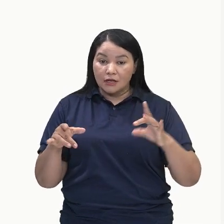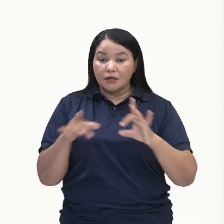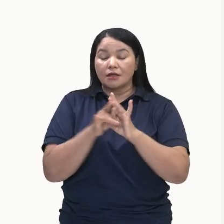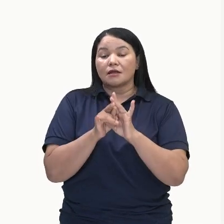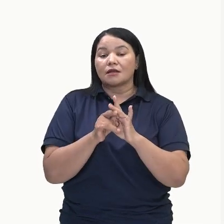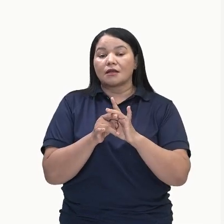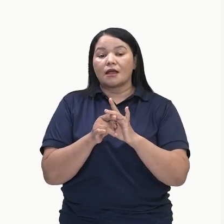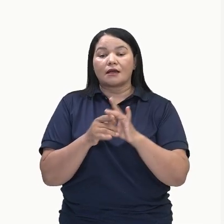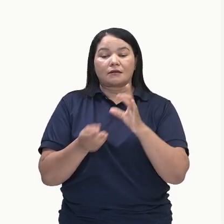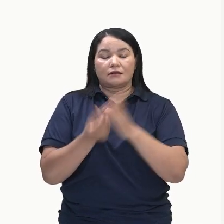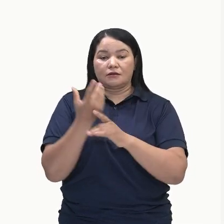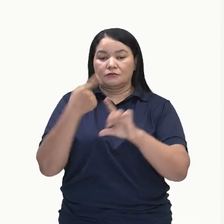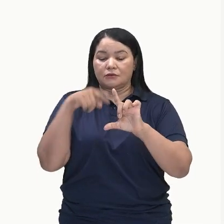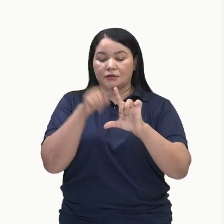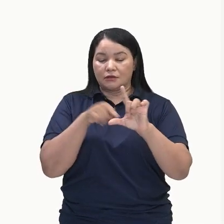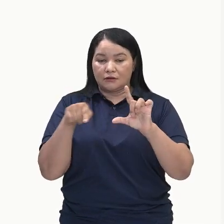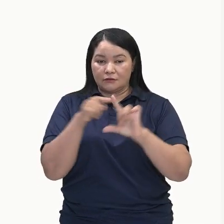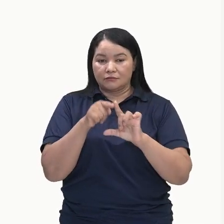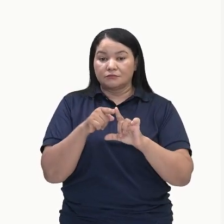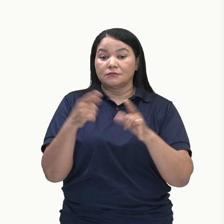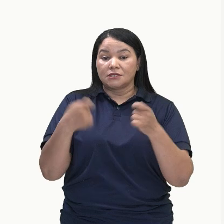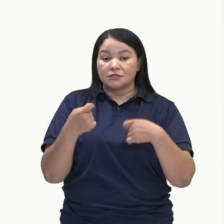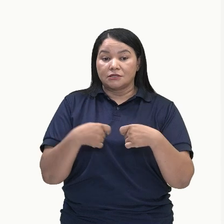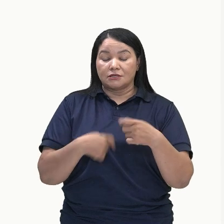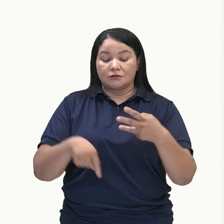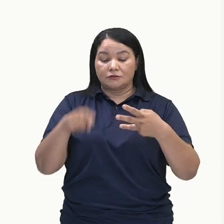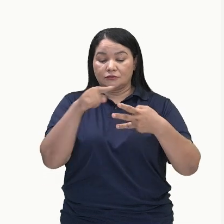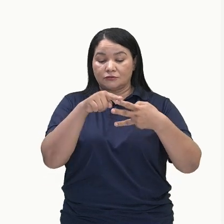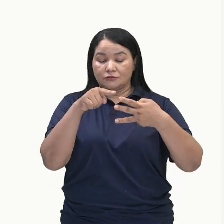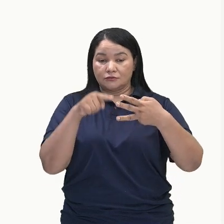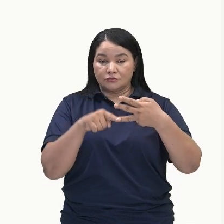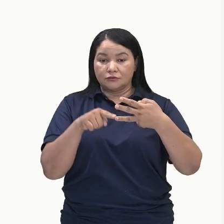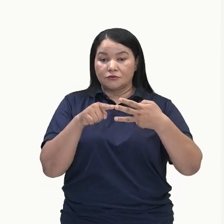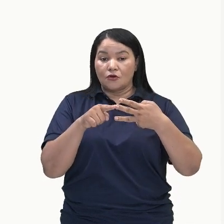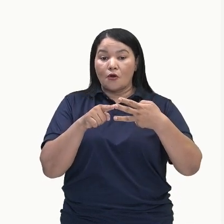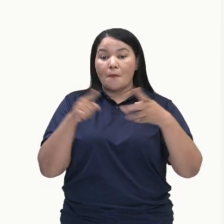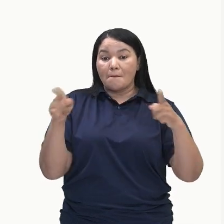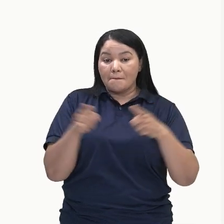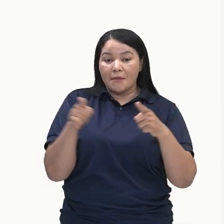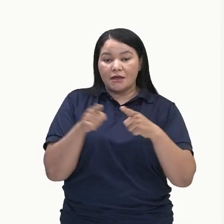triângulo? Que é a soma dos 2 menores lados.